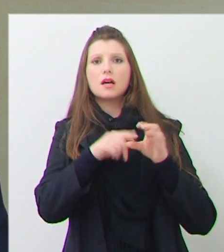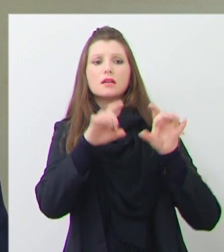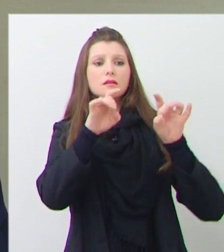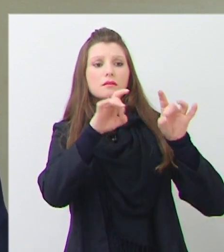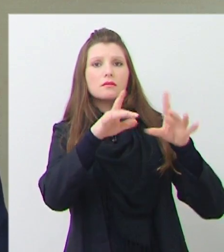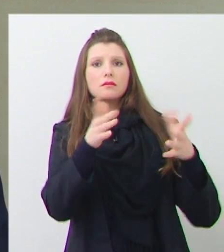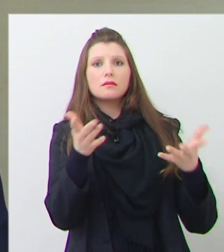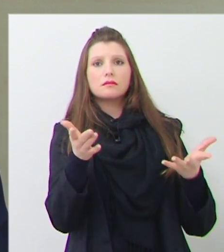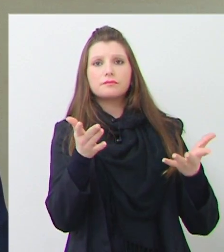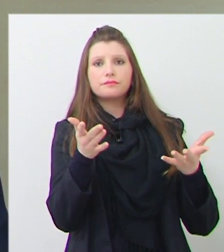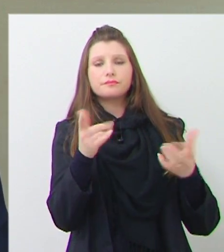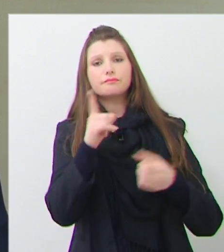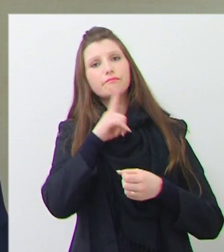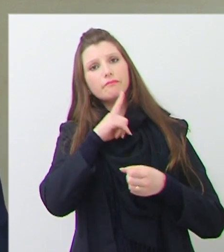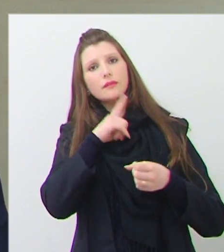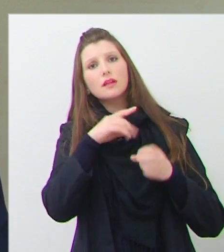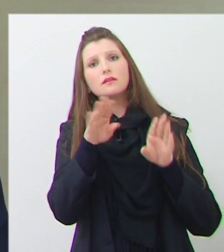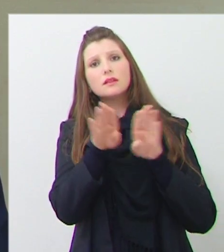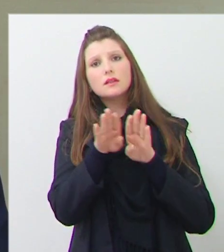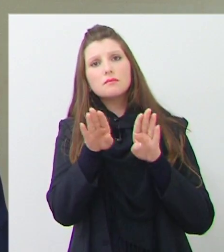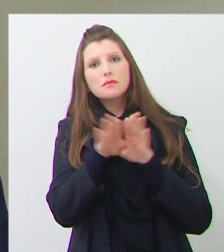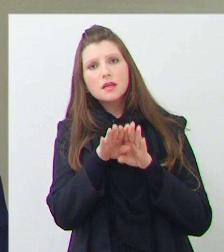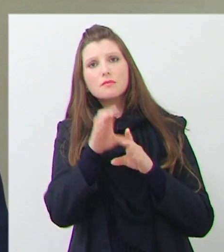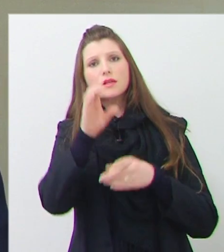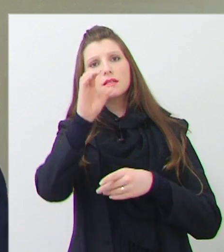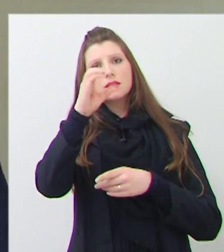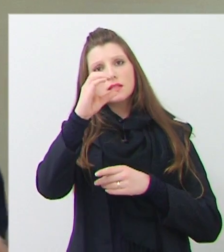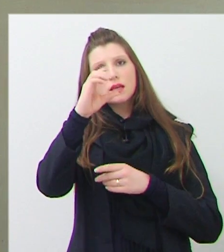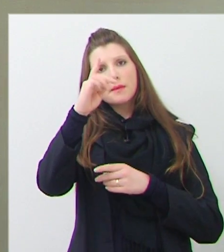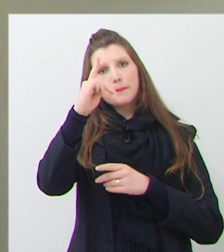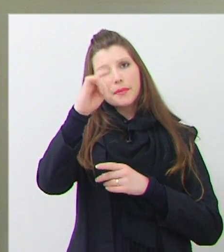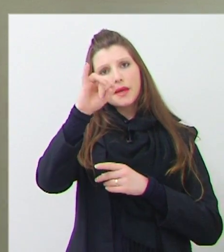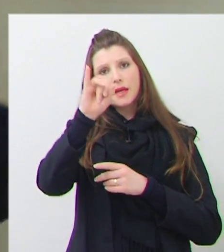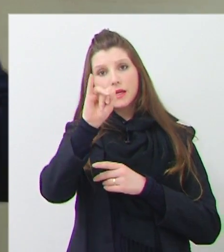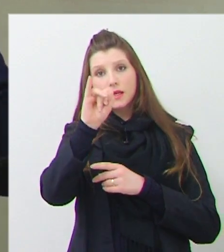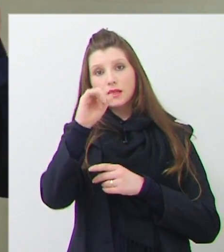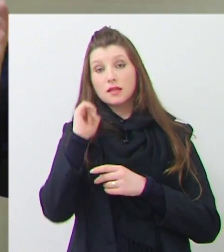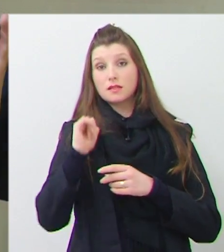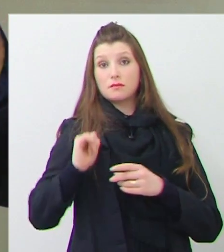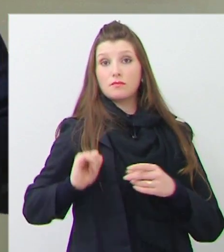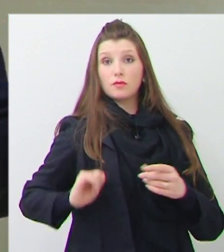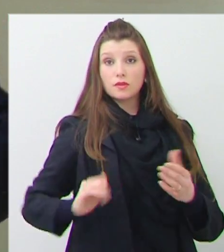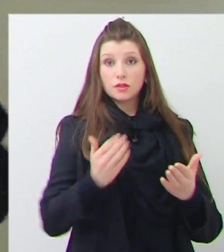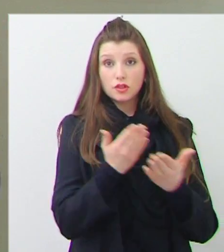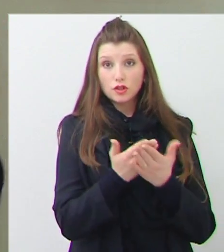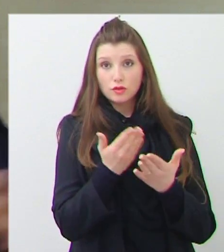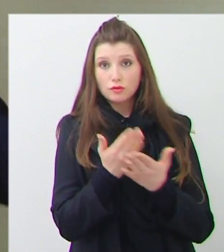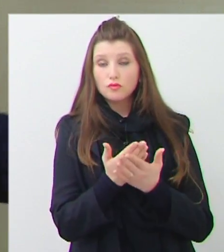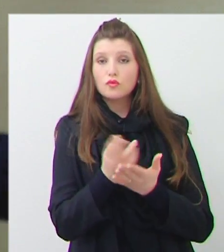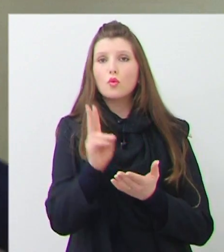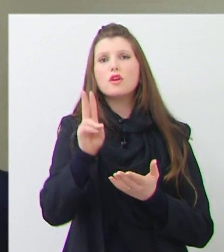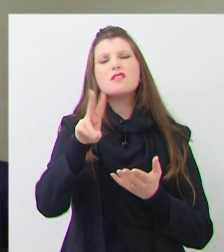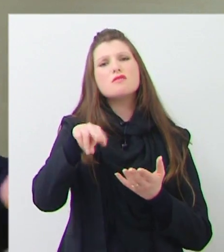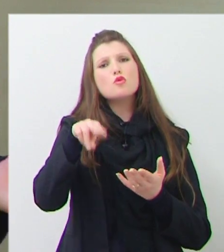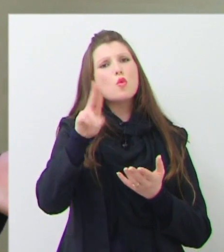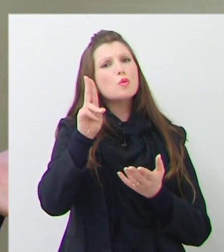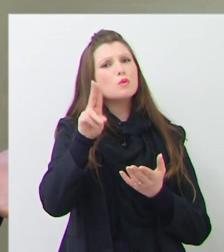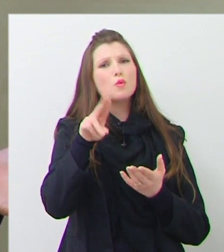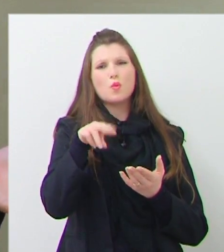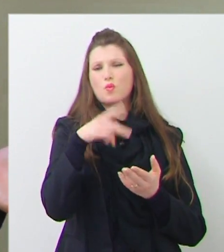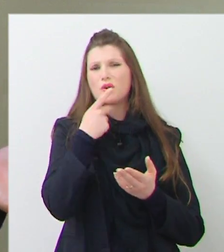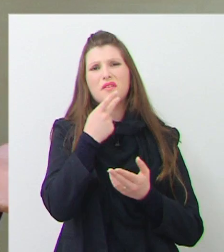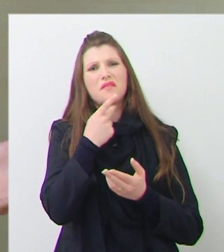também uma CPI das bolsas. E nunca nessa CPI das bolsas foi comentado de dívida.